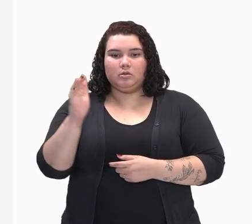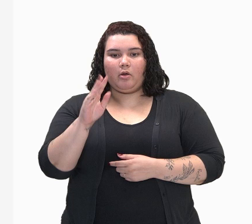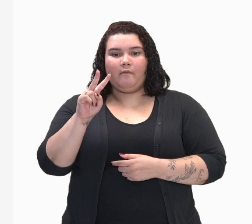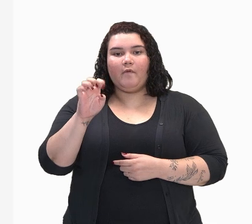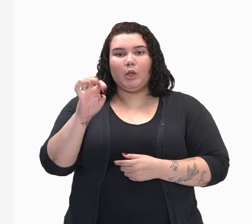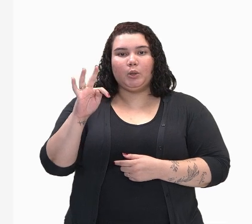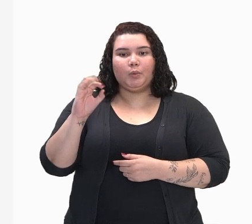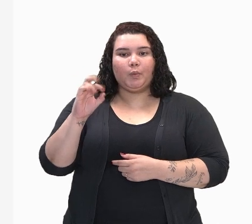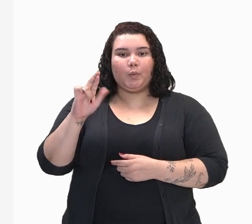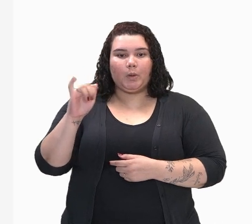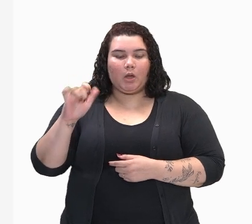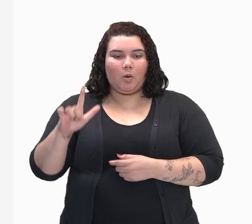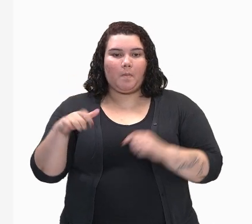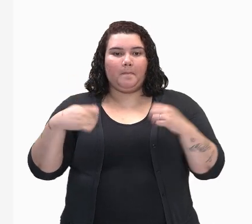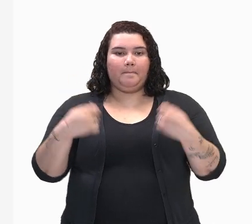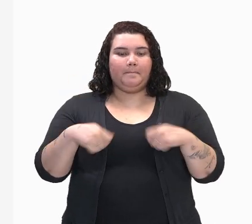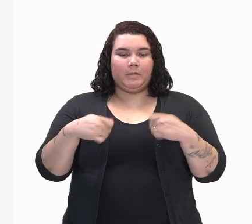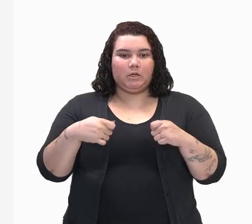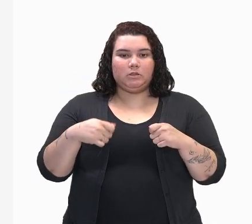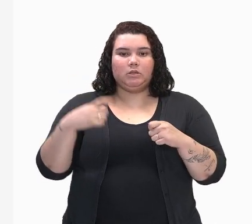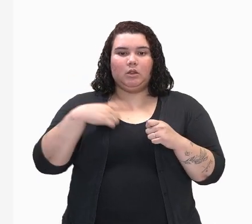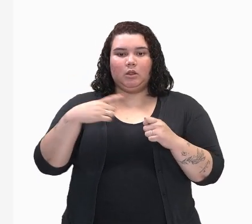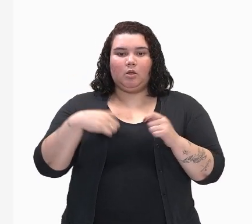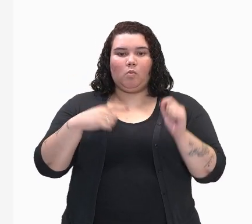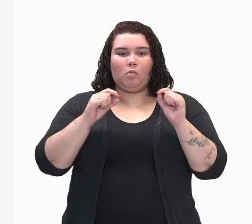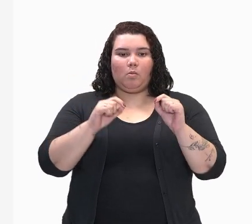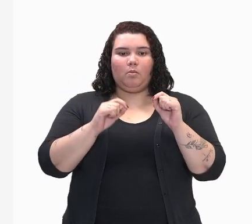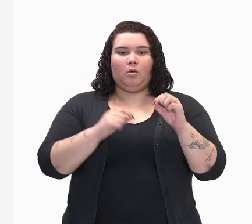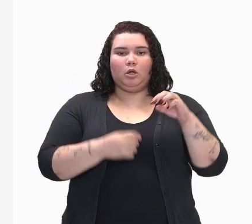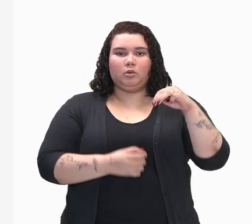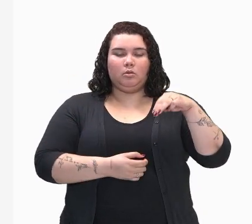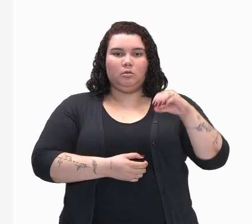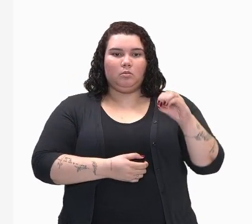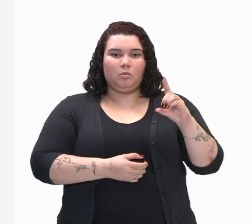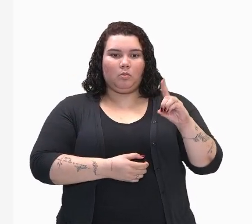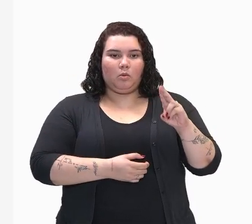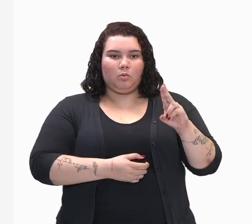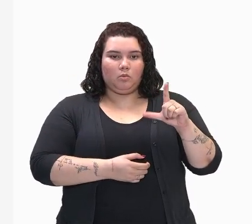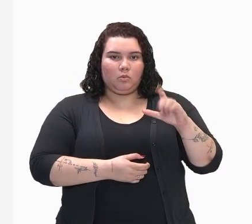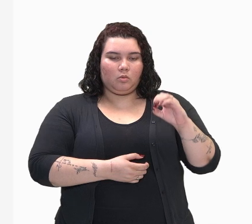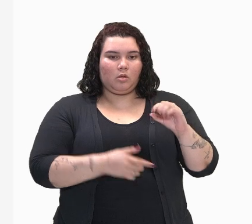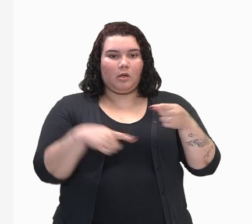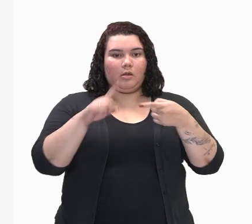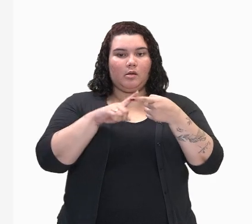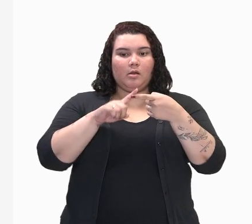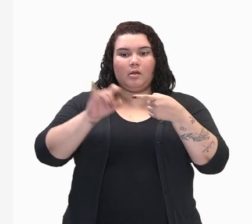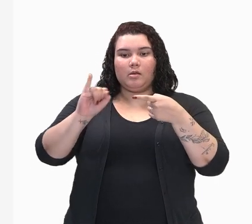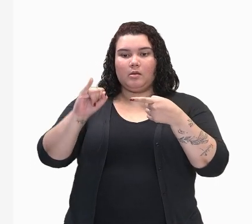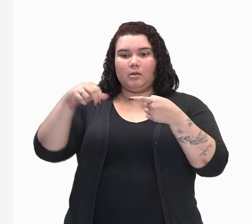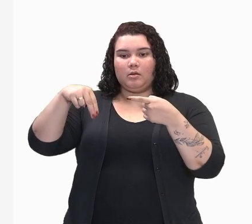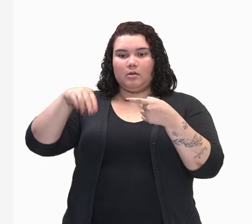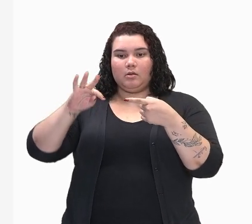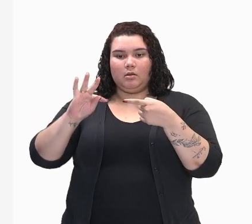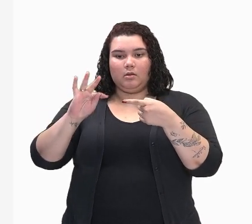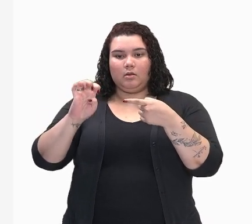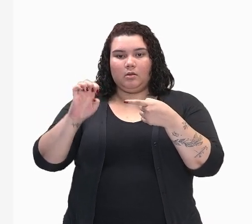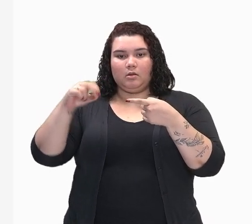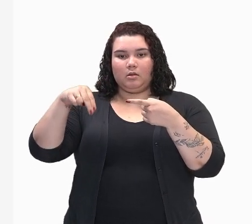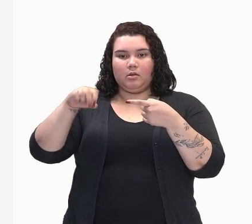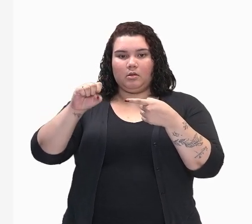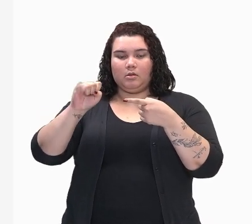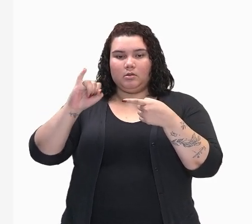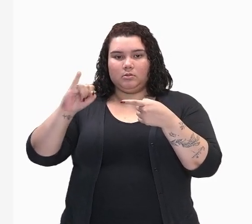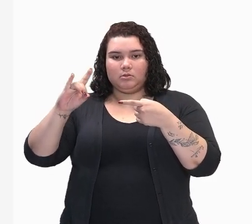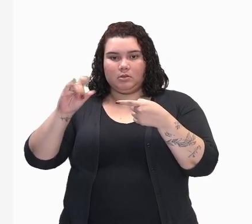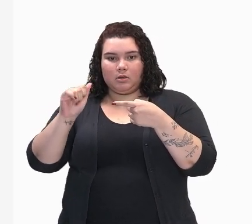caracterizado, ela precisa de um módulo, certo? Que é a intensidade, o valor da força aplicada, medida